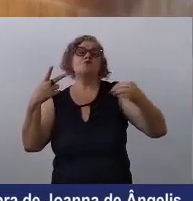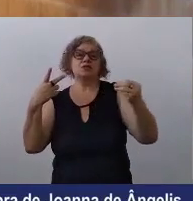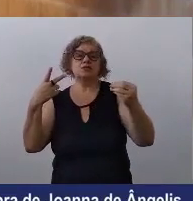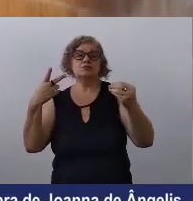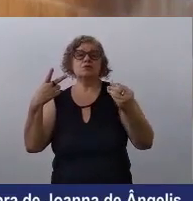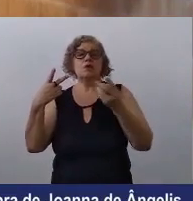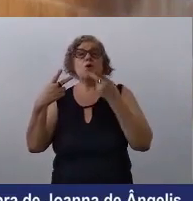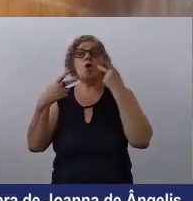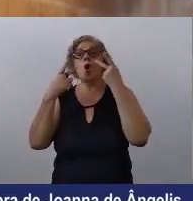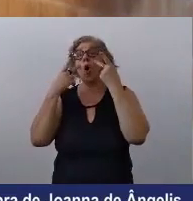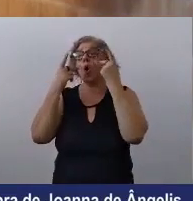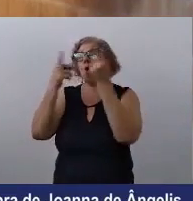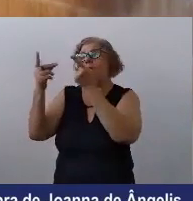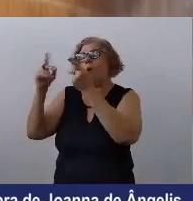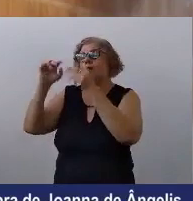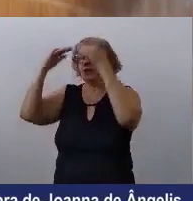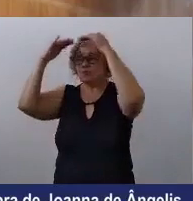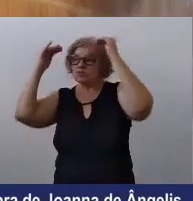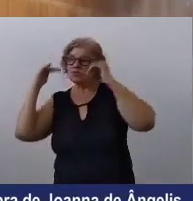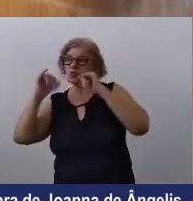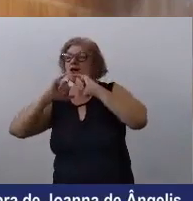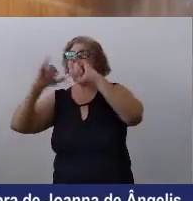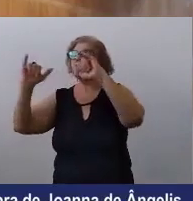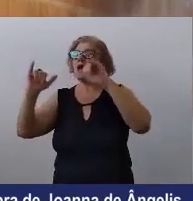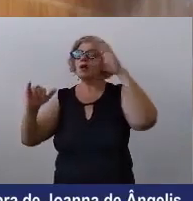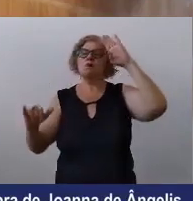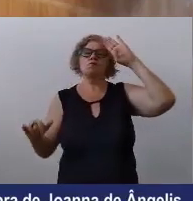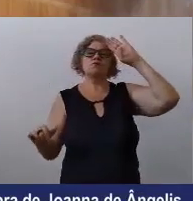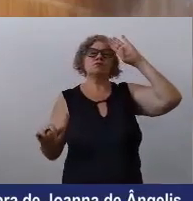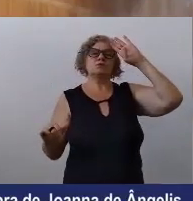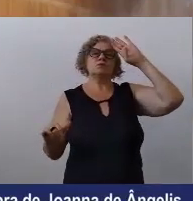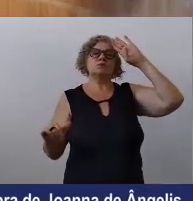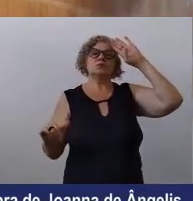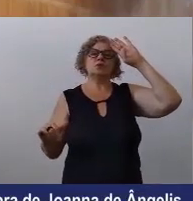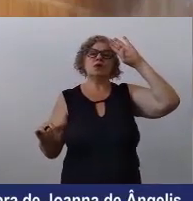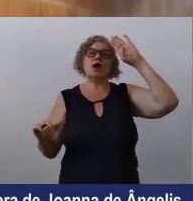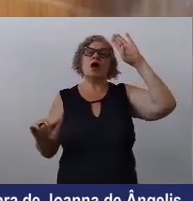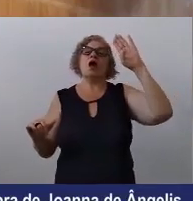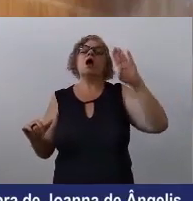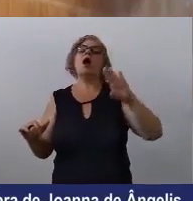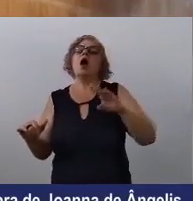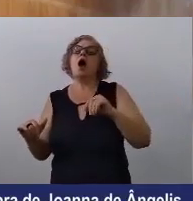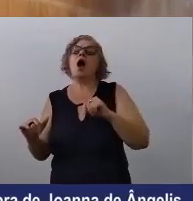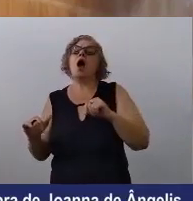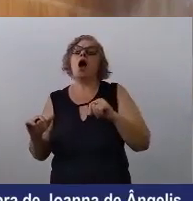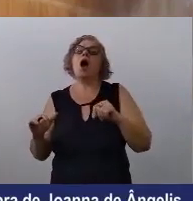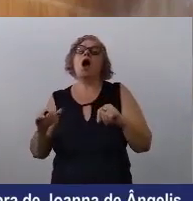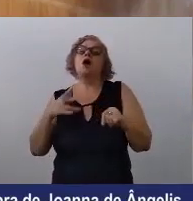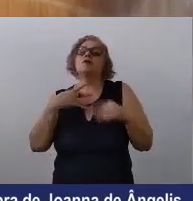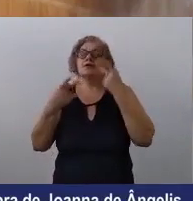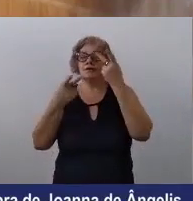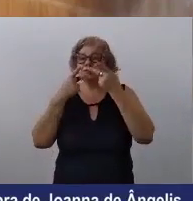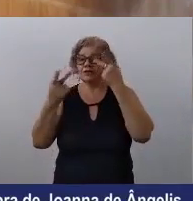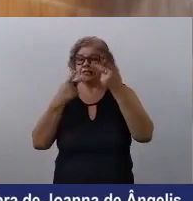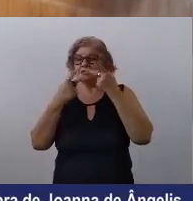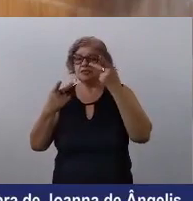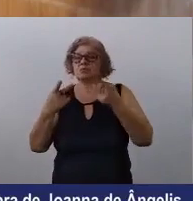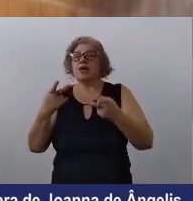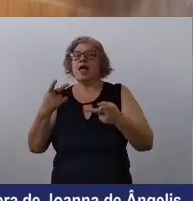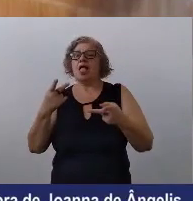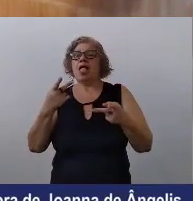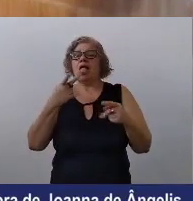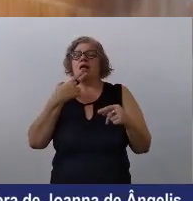o filho olha para ela e diz assim, porque o soldado diz: abjura o teu mestre, pois